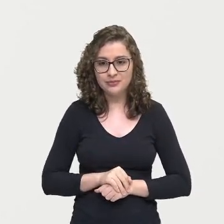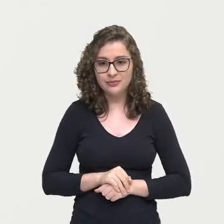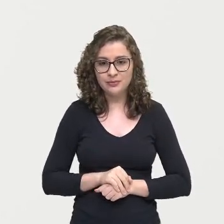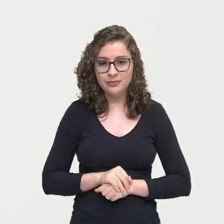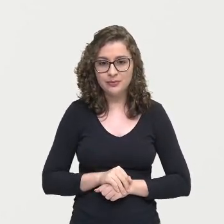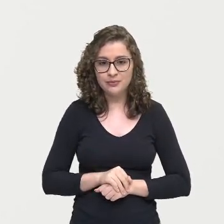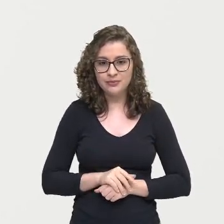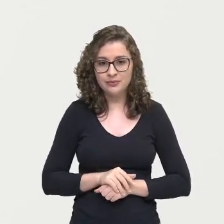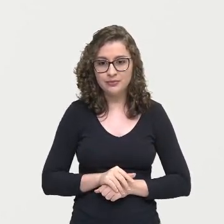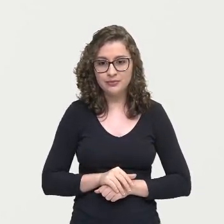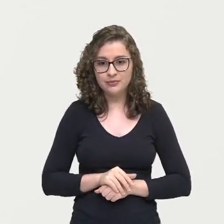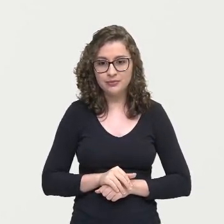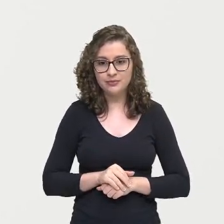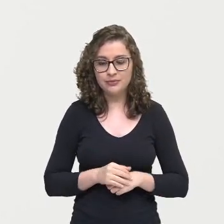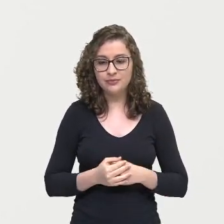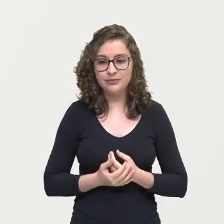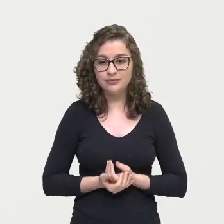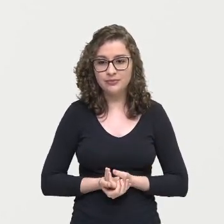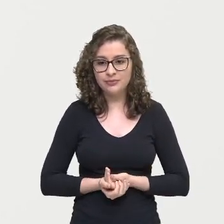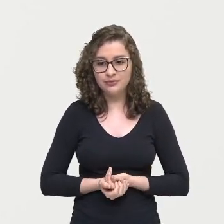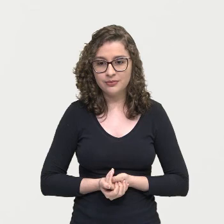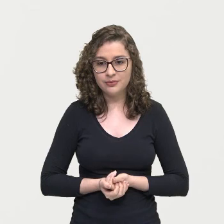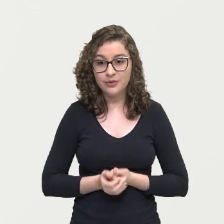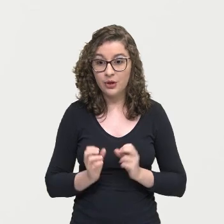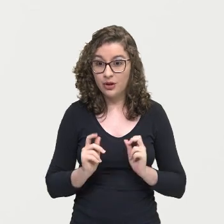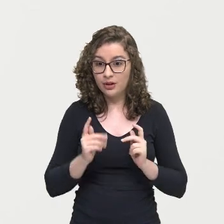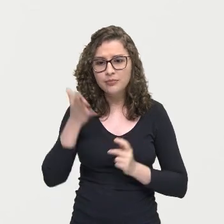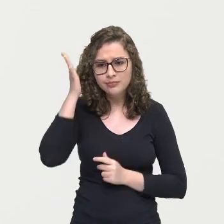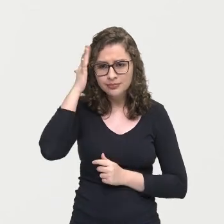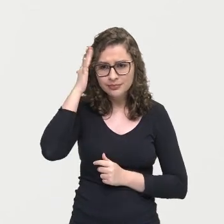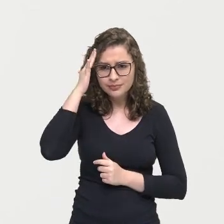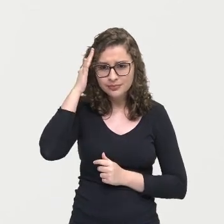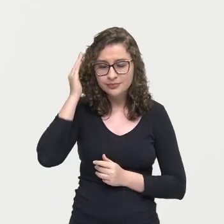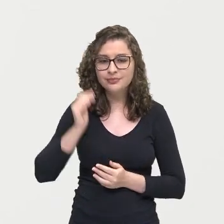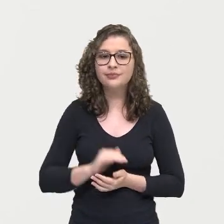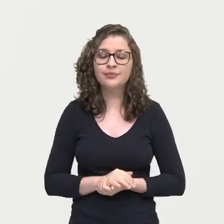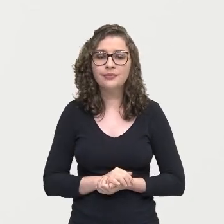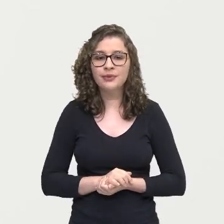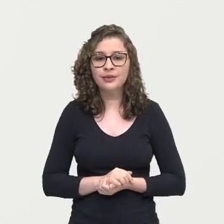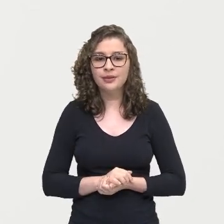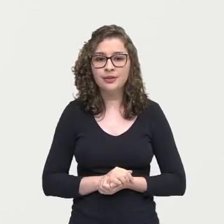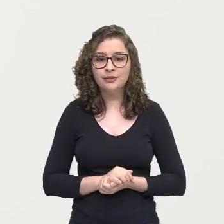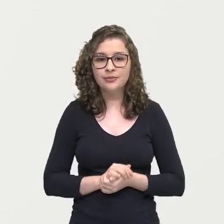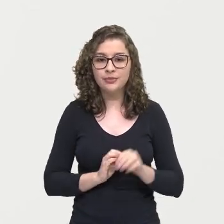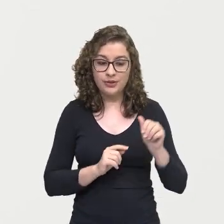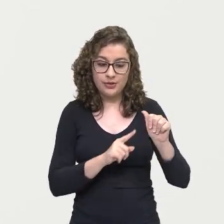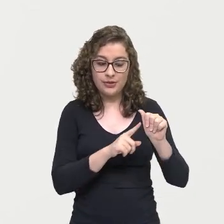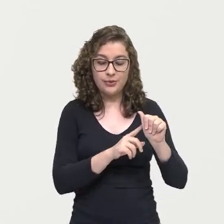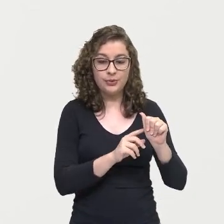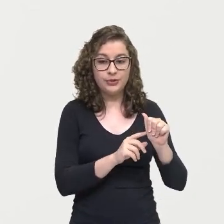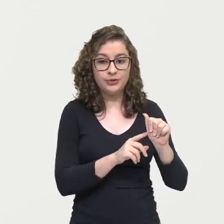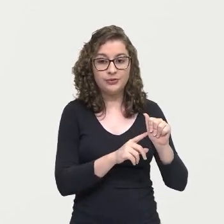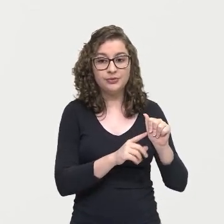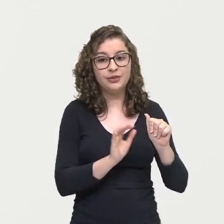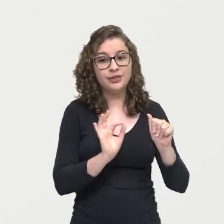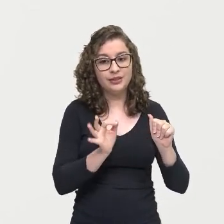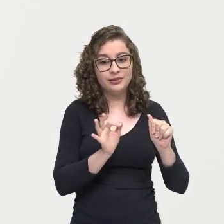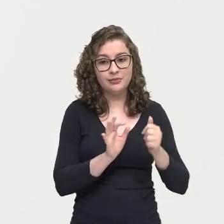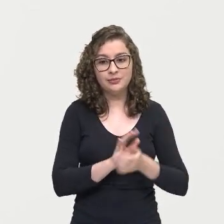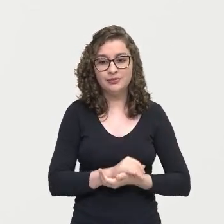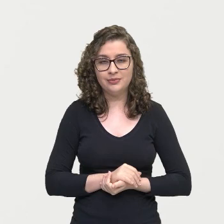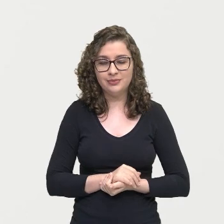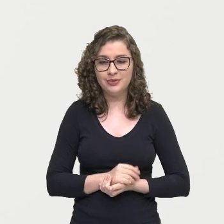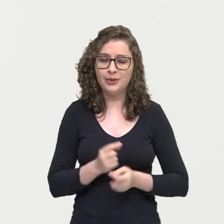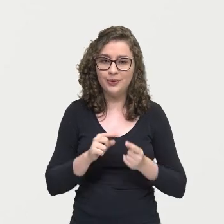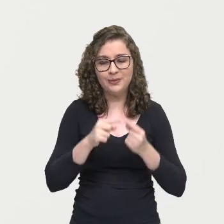essa reação, né, vai acontecer. Ok? Então, a resposta correta é a letra A para a questão 1.